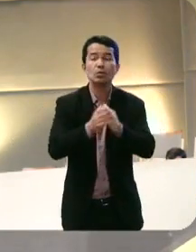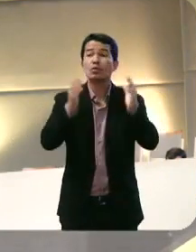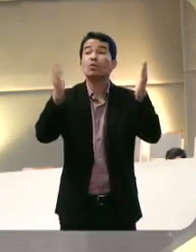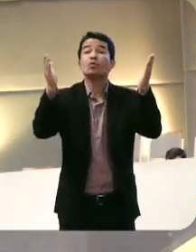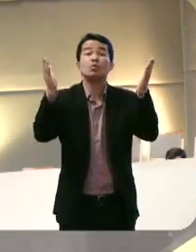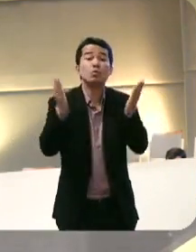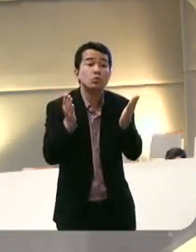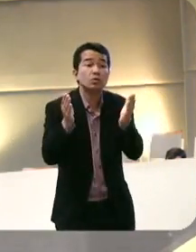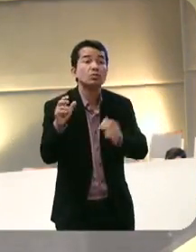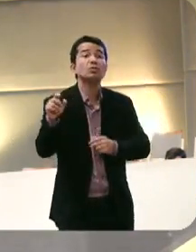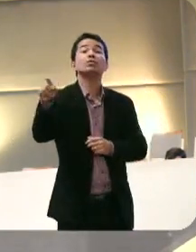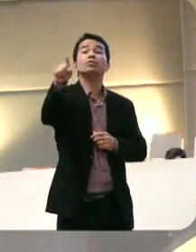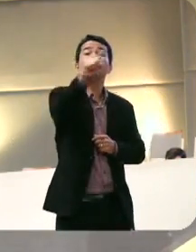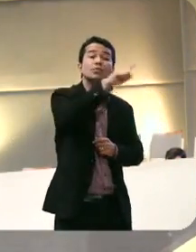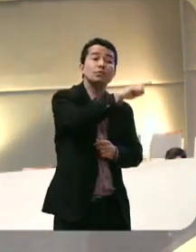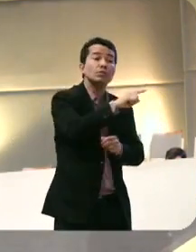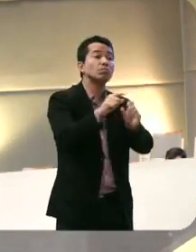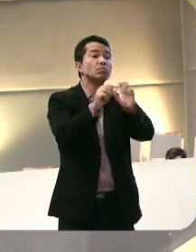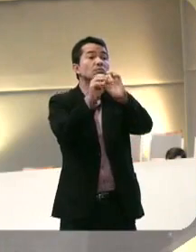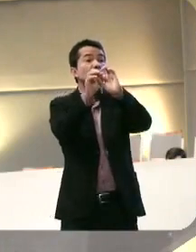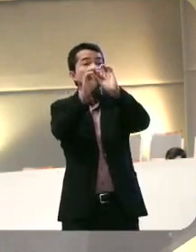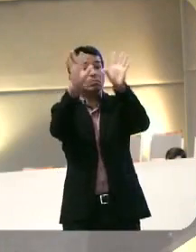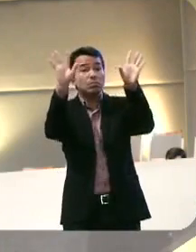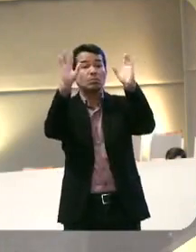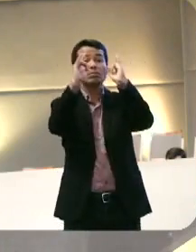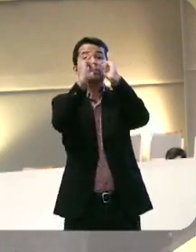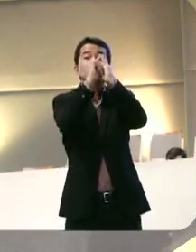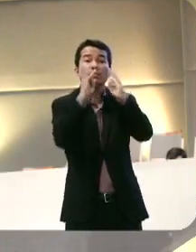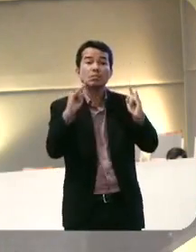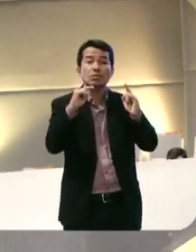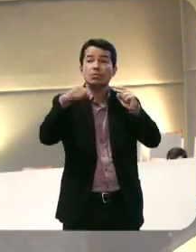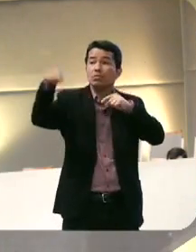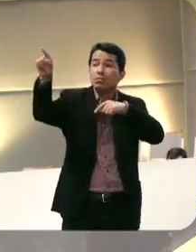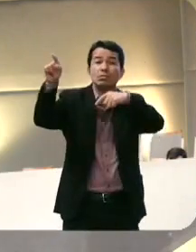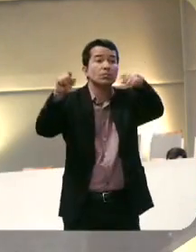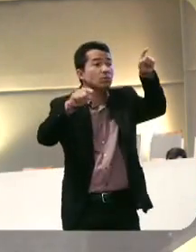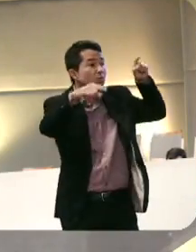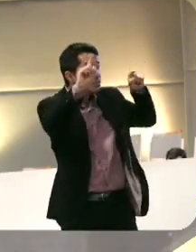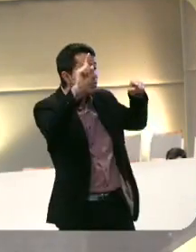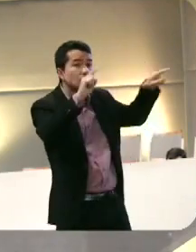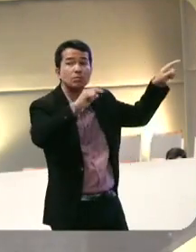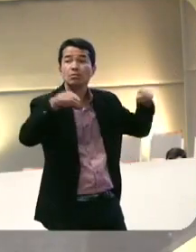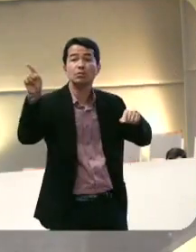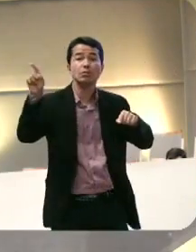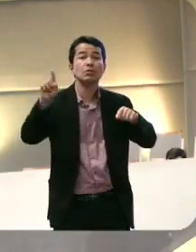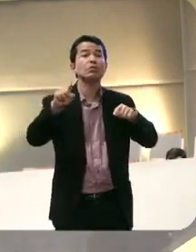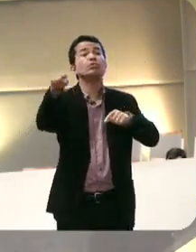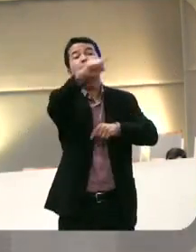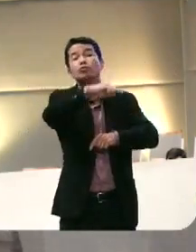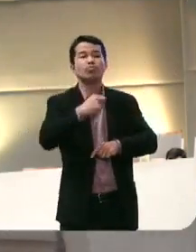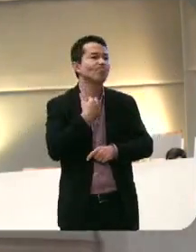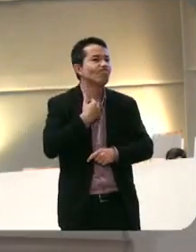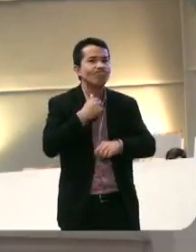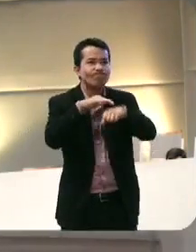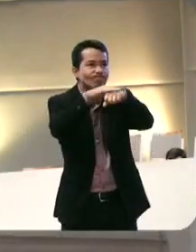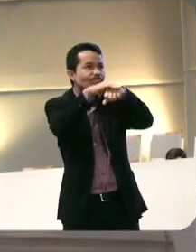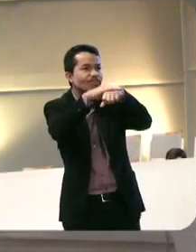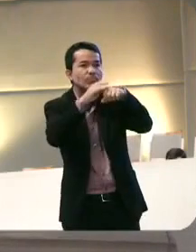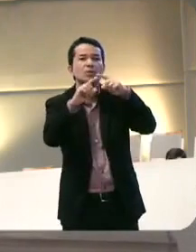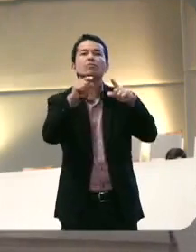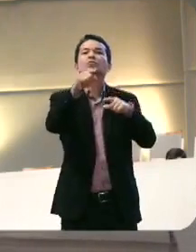sair por esse lugar, por esse acampamento, vocês não podem falar com ninguém, mas vocês vão procurar um lugar de oração, um lugar para falar